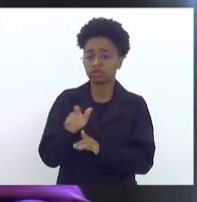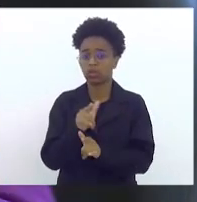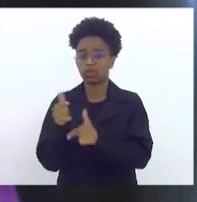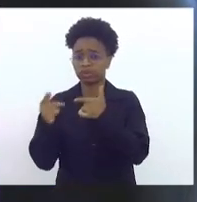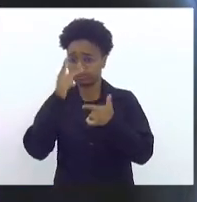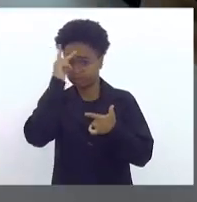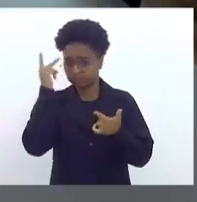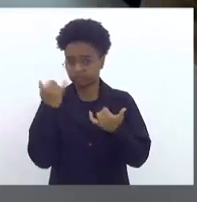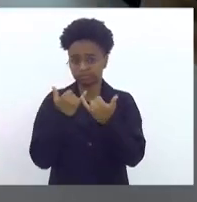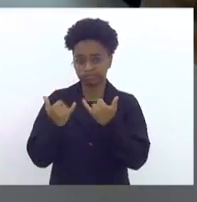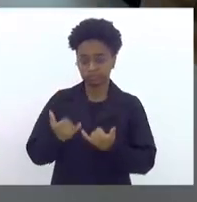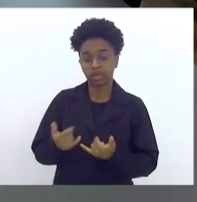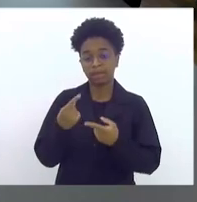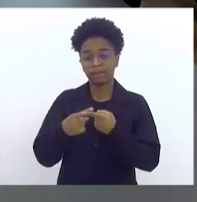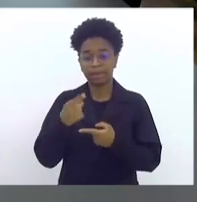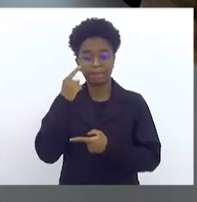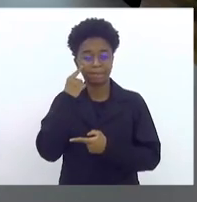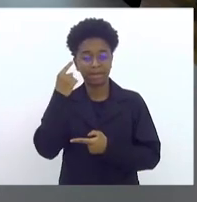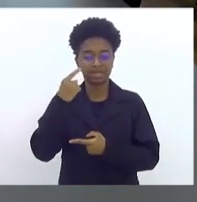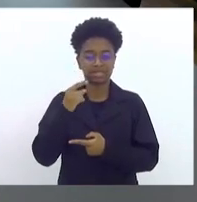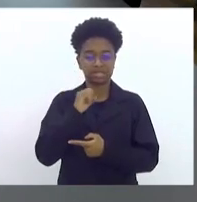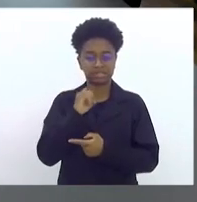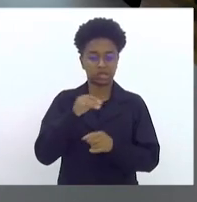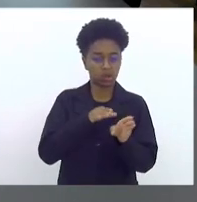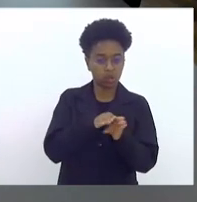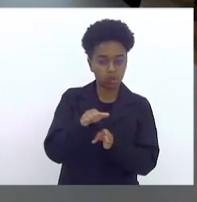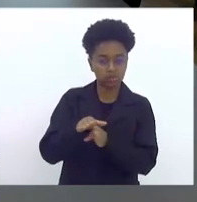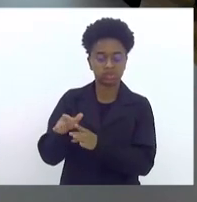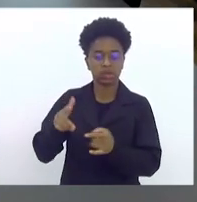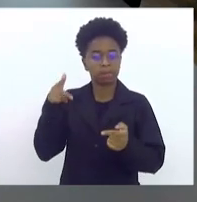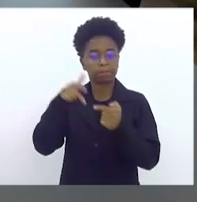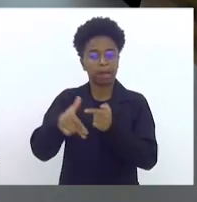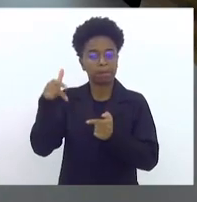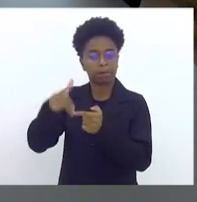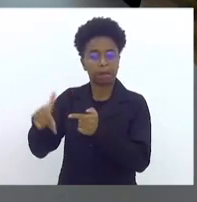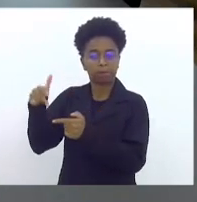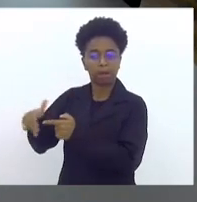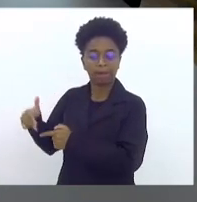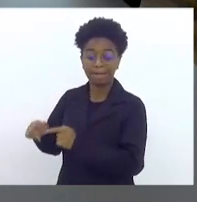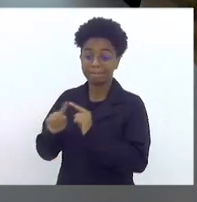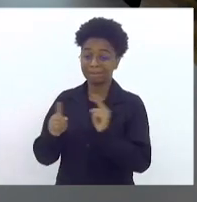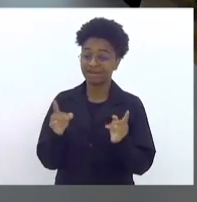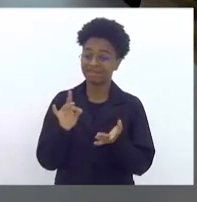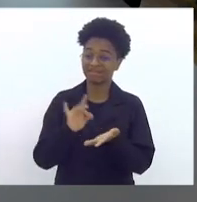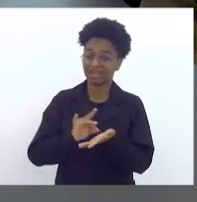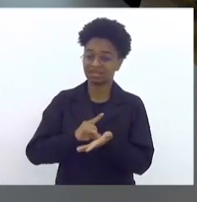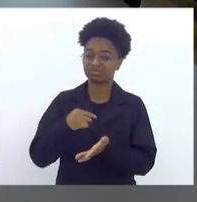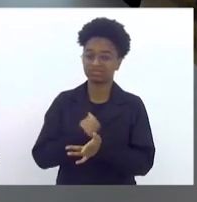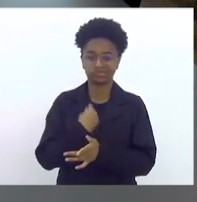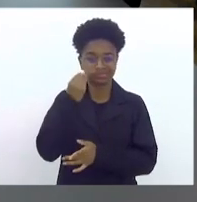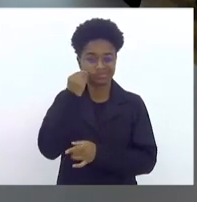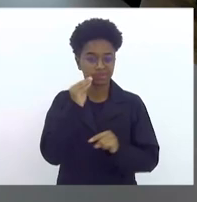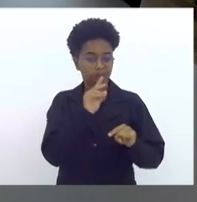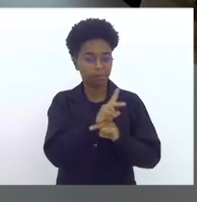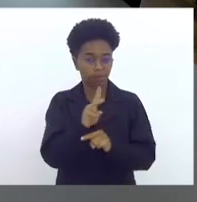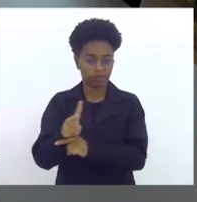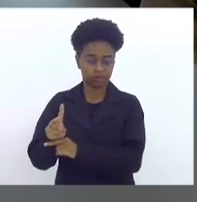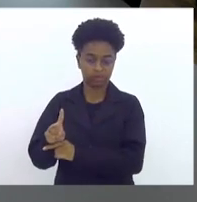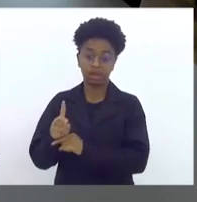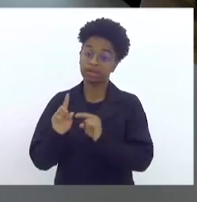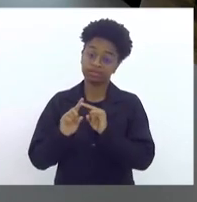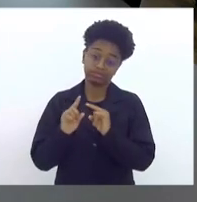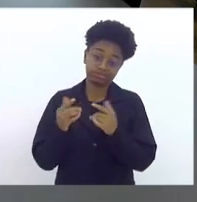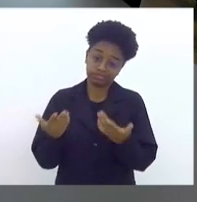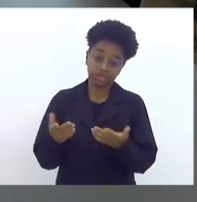damos um conselho a gente tá tão linda a liberdade deles e na verdade a gente está tentando protegê-los e acaba caindo